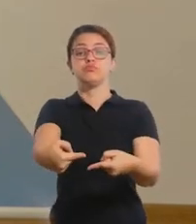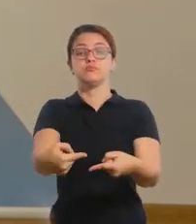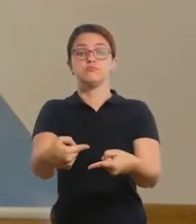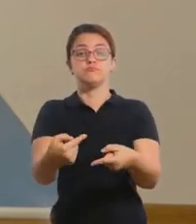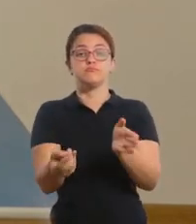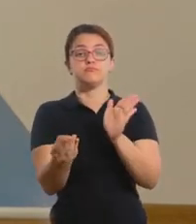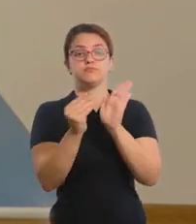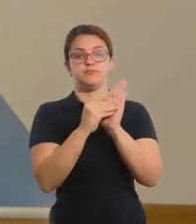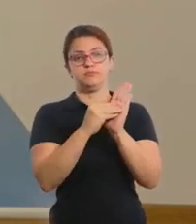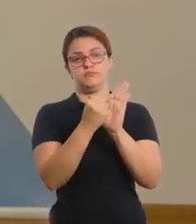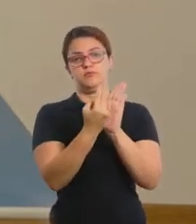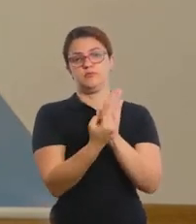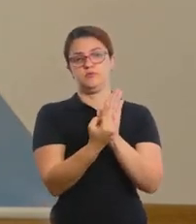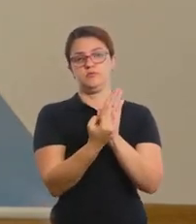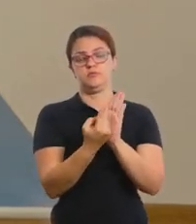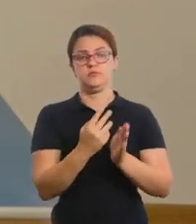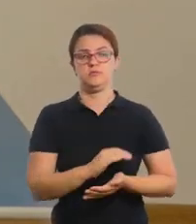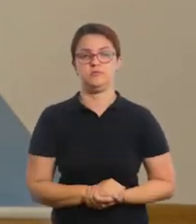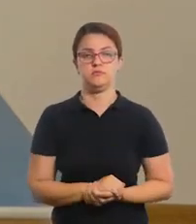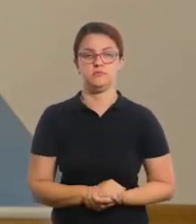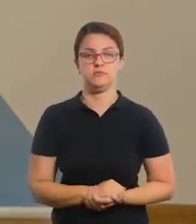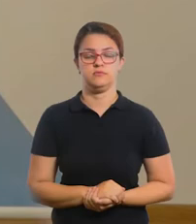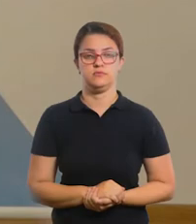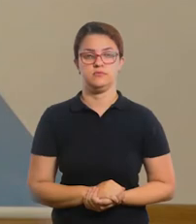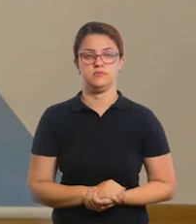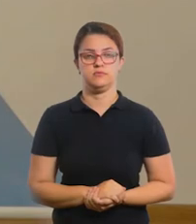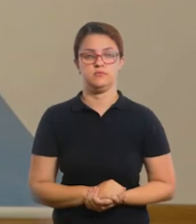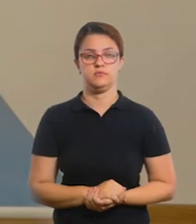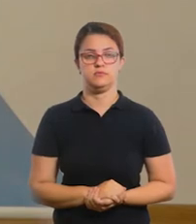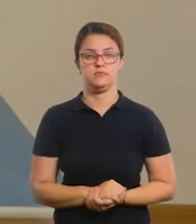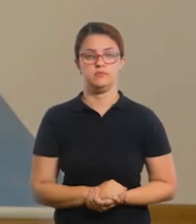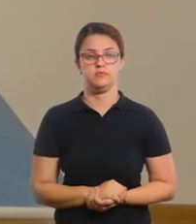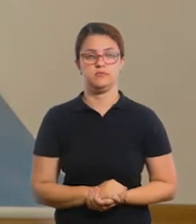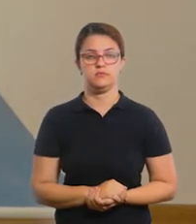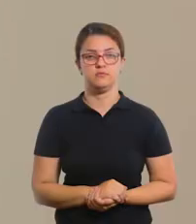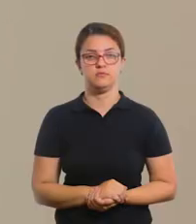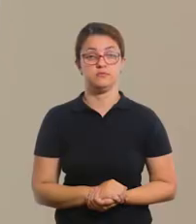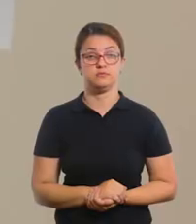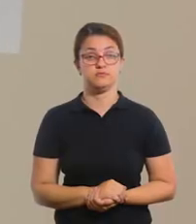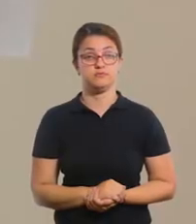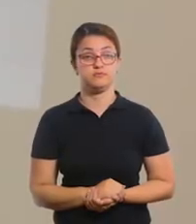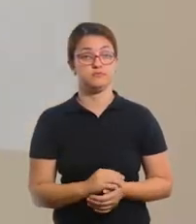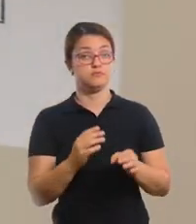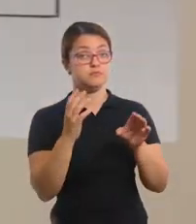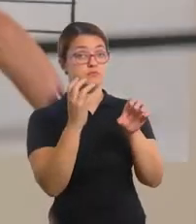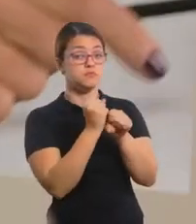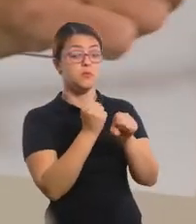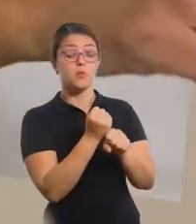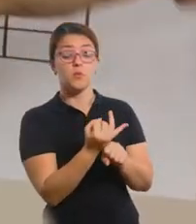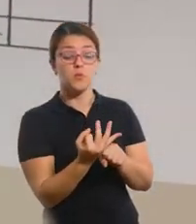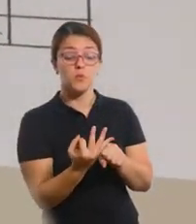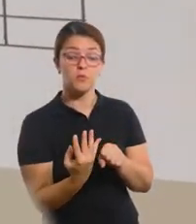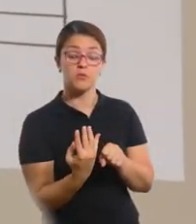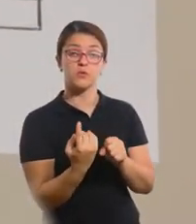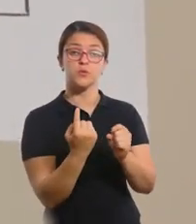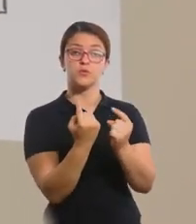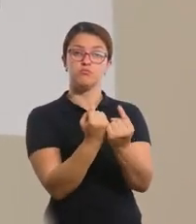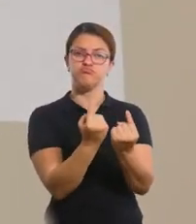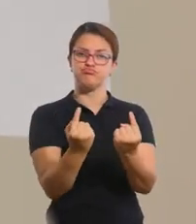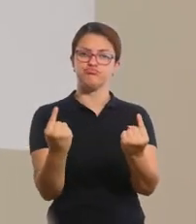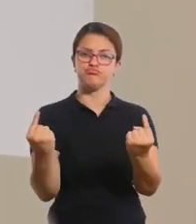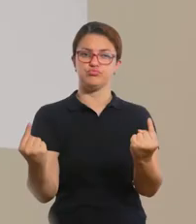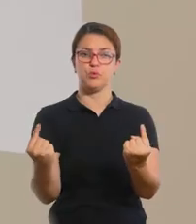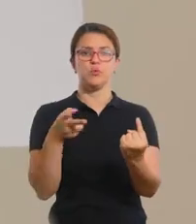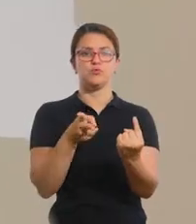o número 2. Certo? Número 2. Aqui esse total são dos pinos que ficaram em pé,